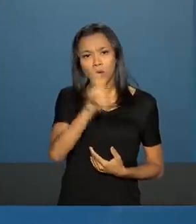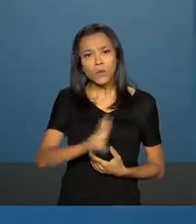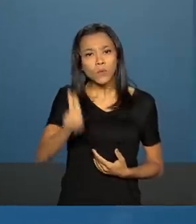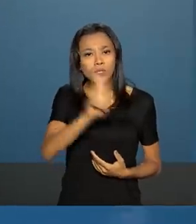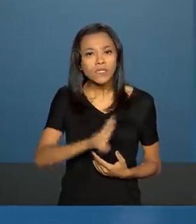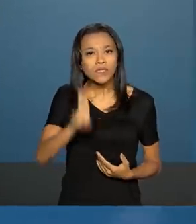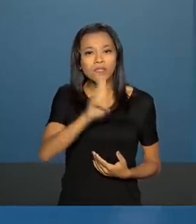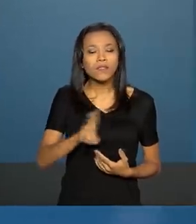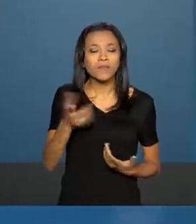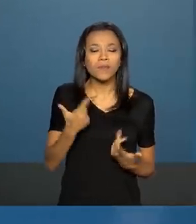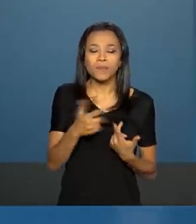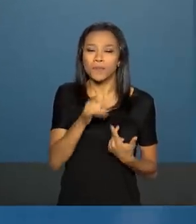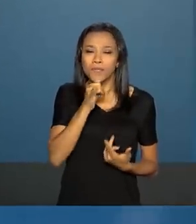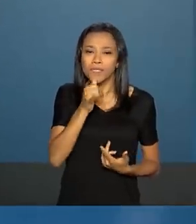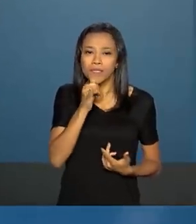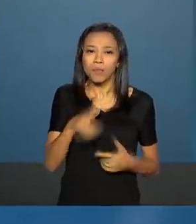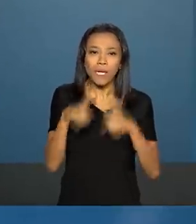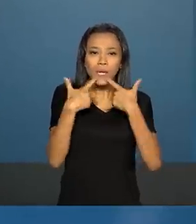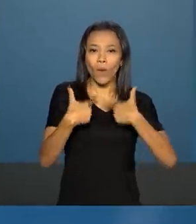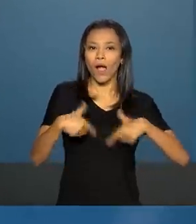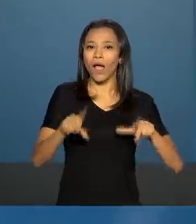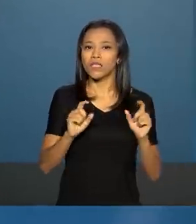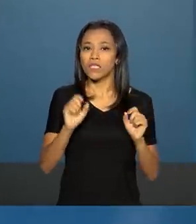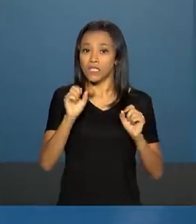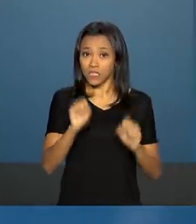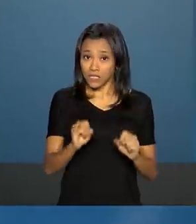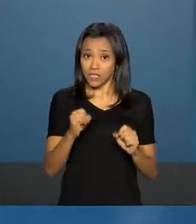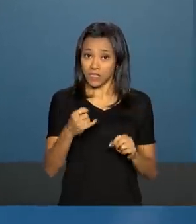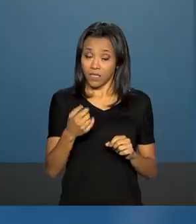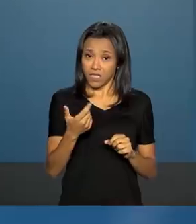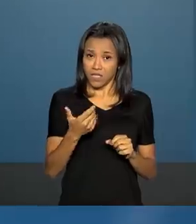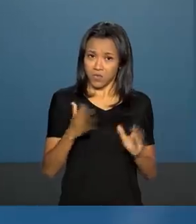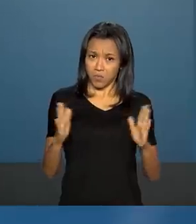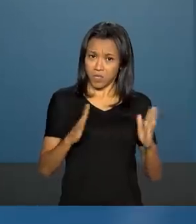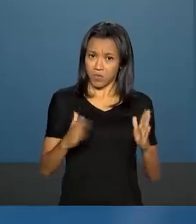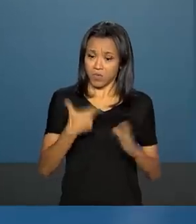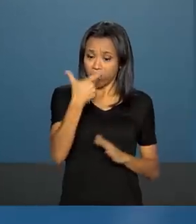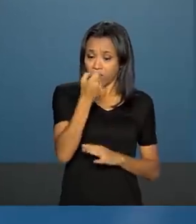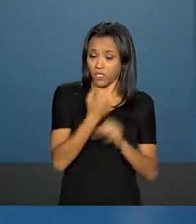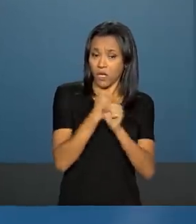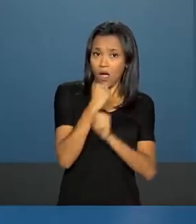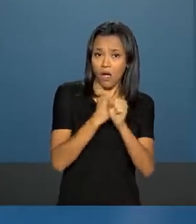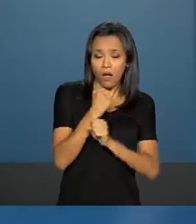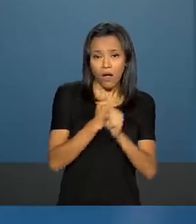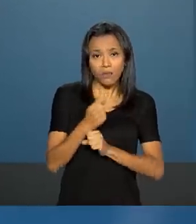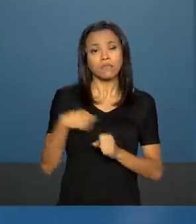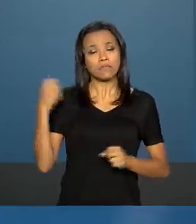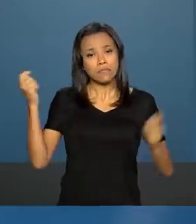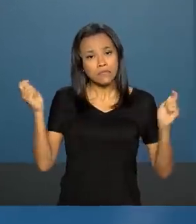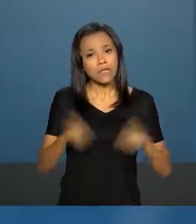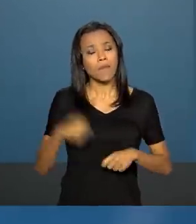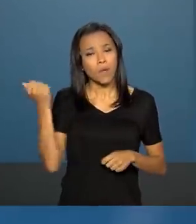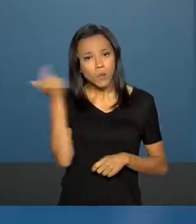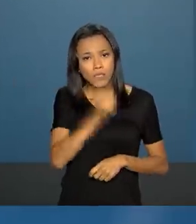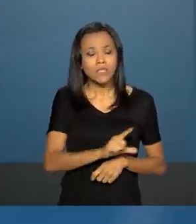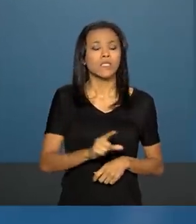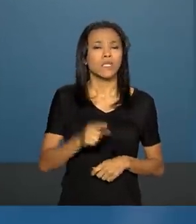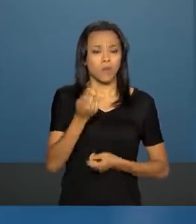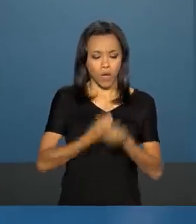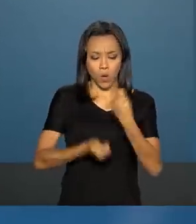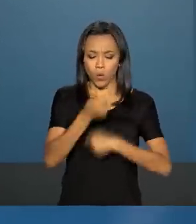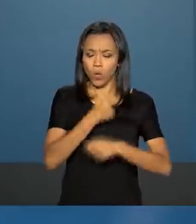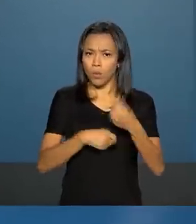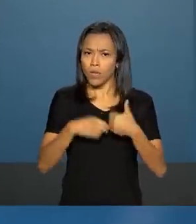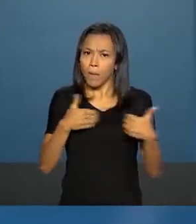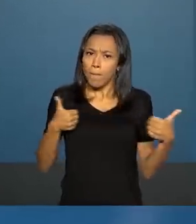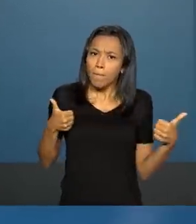de linguagem, fôssemos reis de Roraima, em 20 anos teríamos uma economia próxima a desses